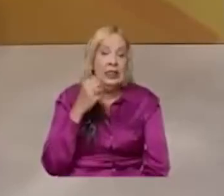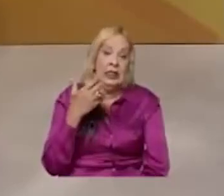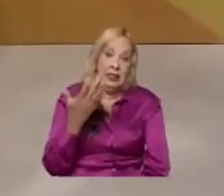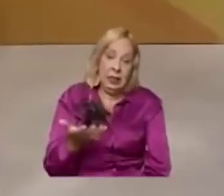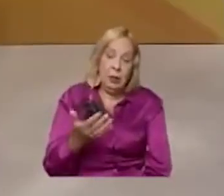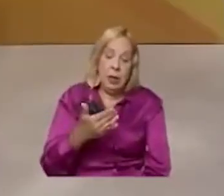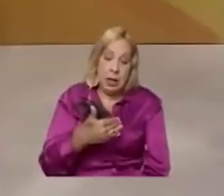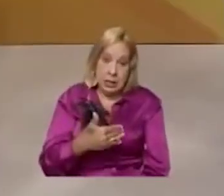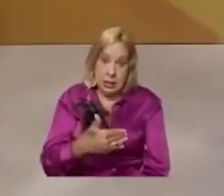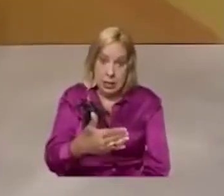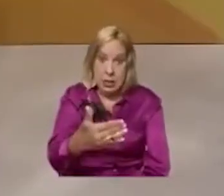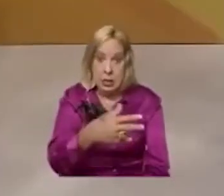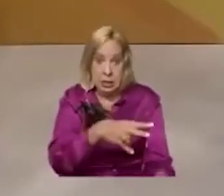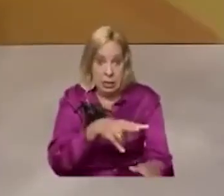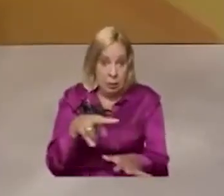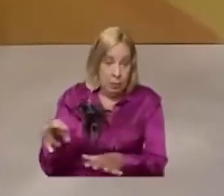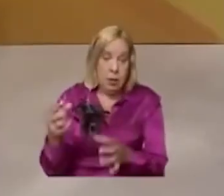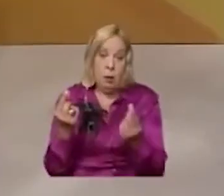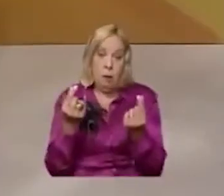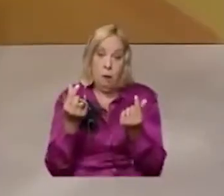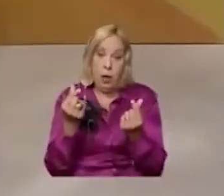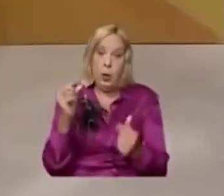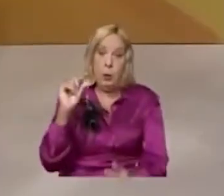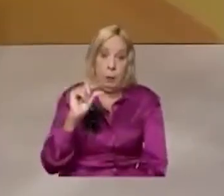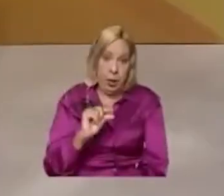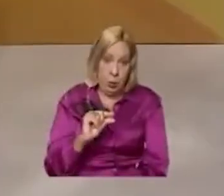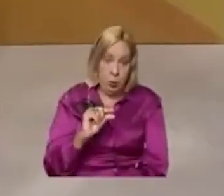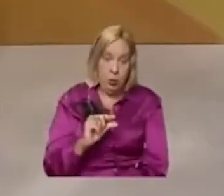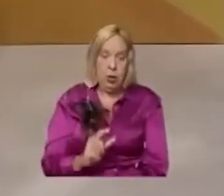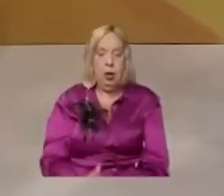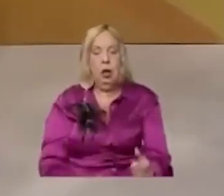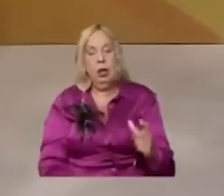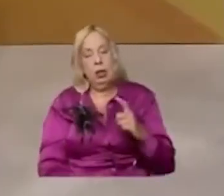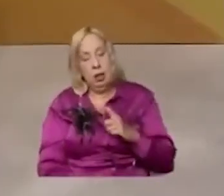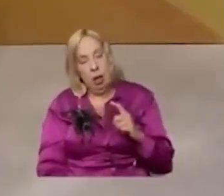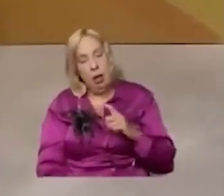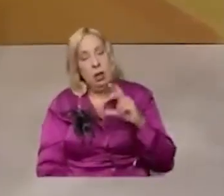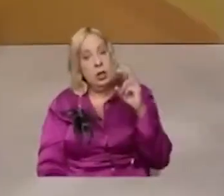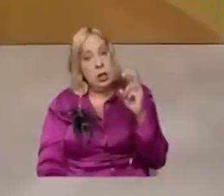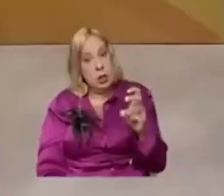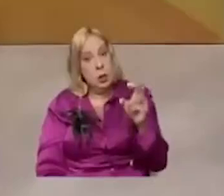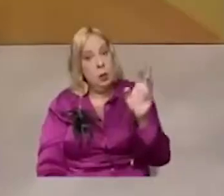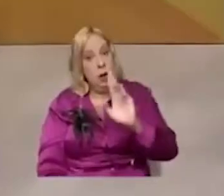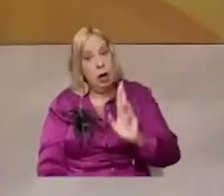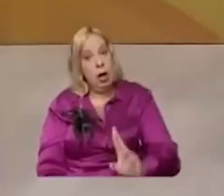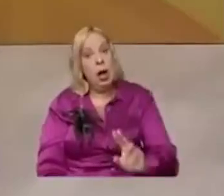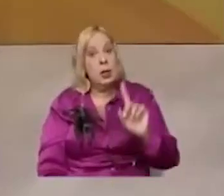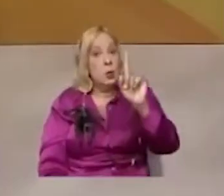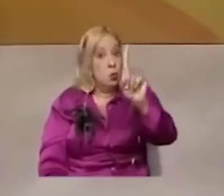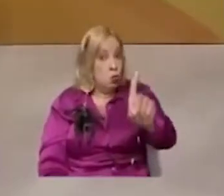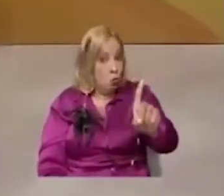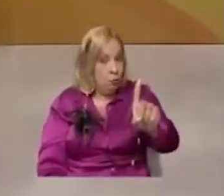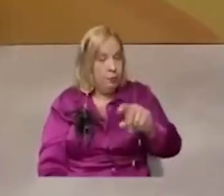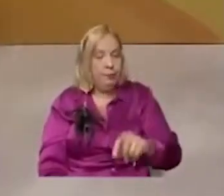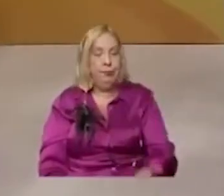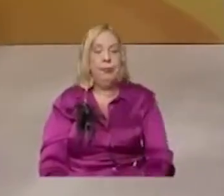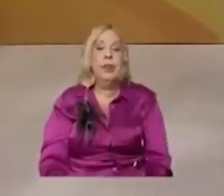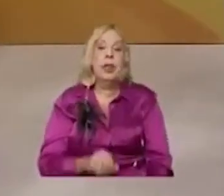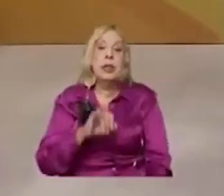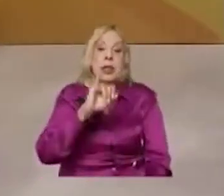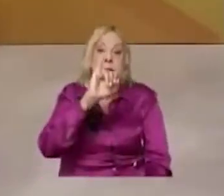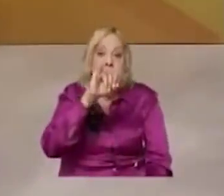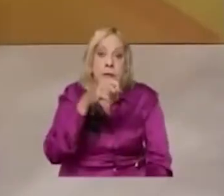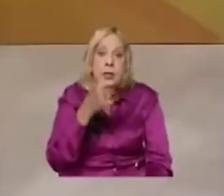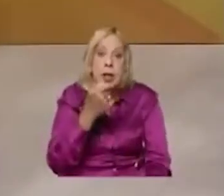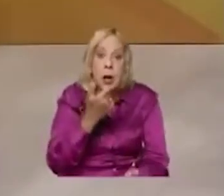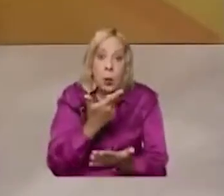1, 10, 3. Pronto. Tá explicado, Fabão? Tá explicado. Você de casa